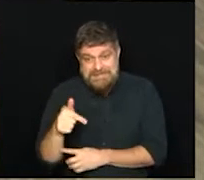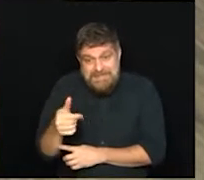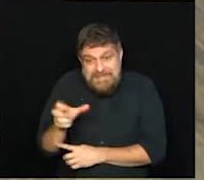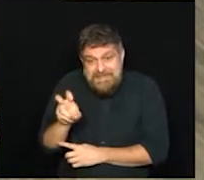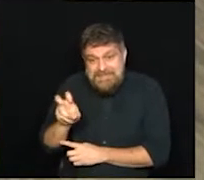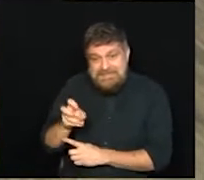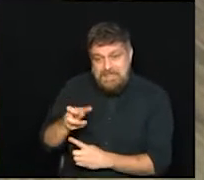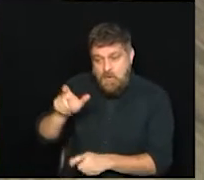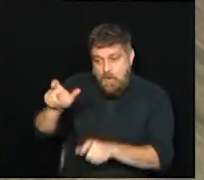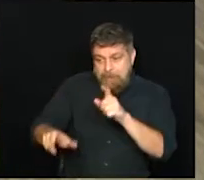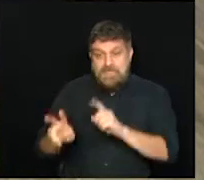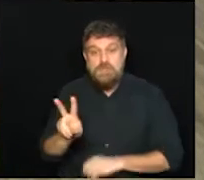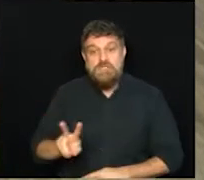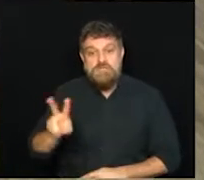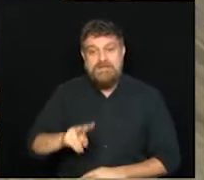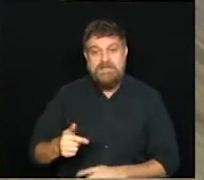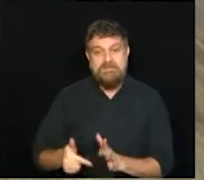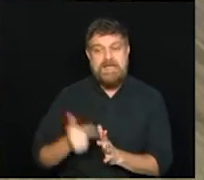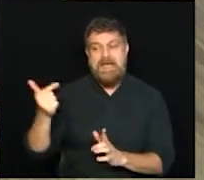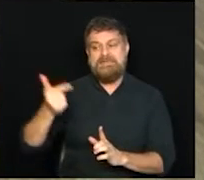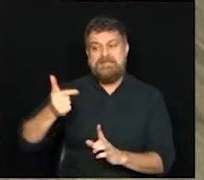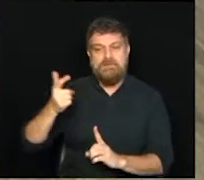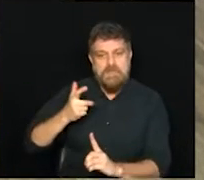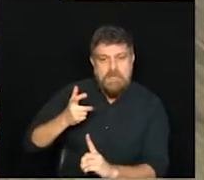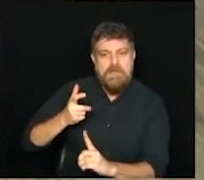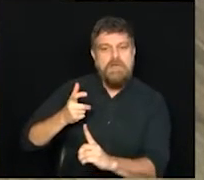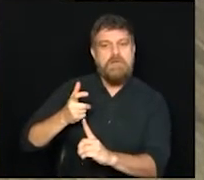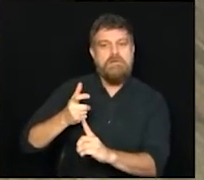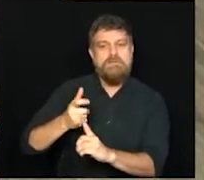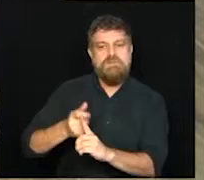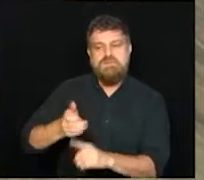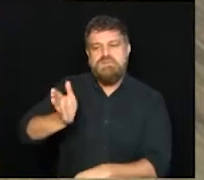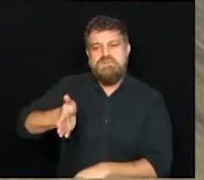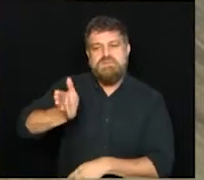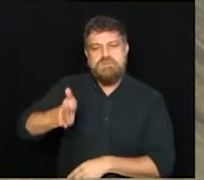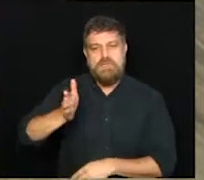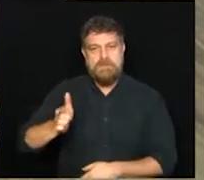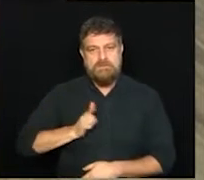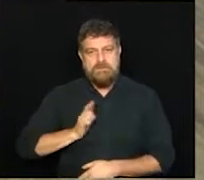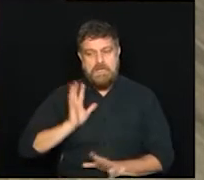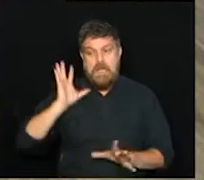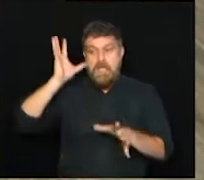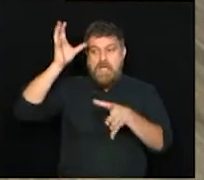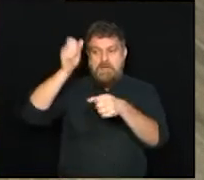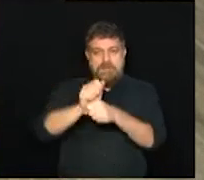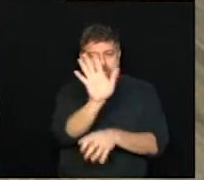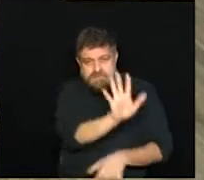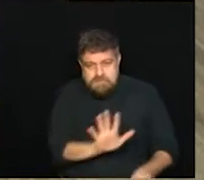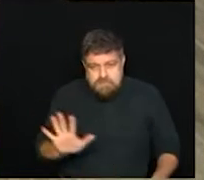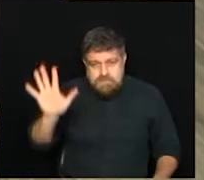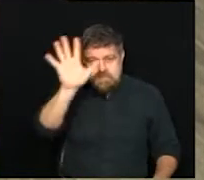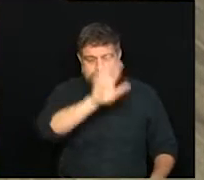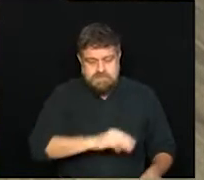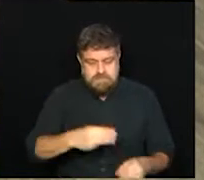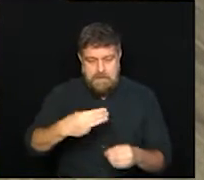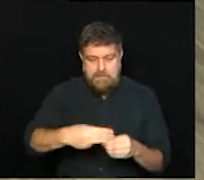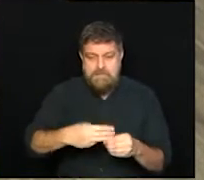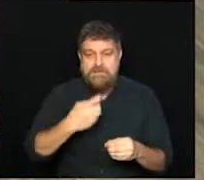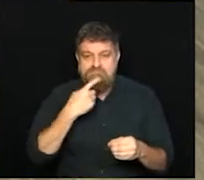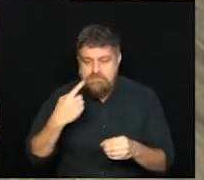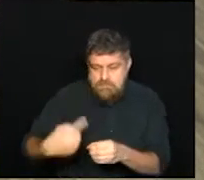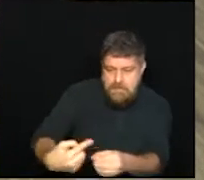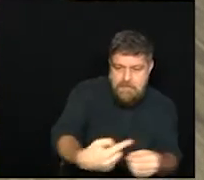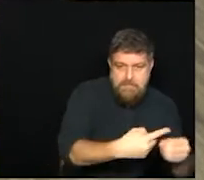16.475 valinhenses receberam aí a segunda dose. É um panorama geral da RMC,